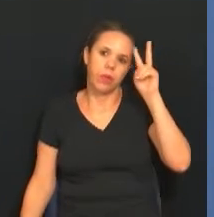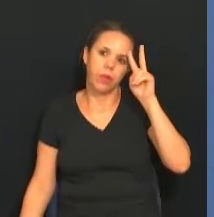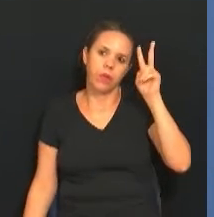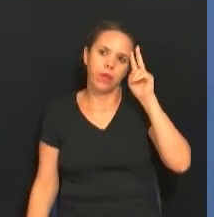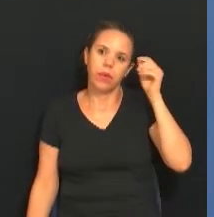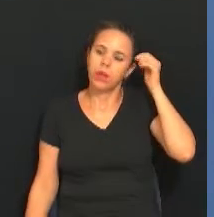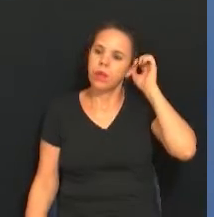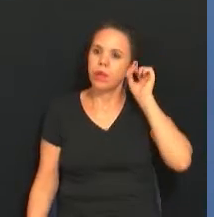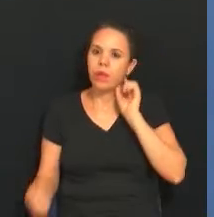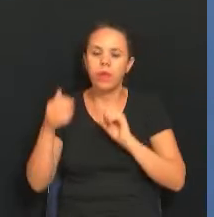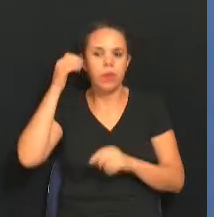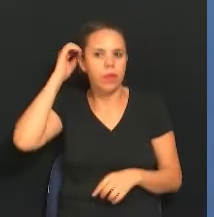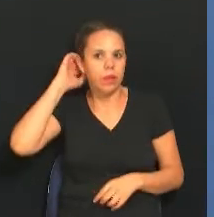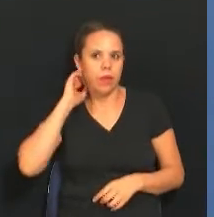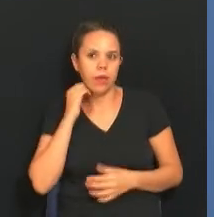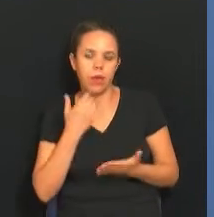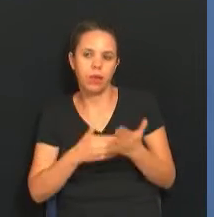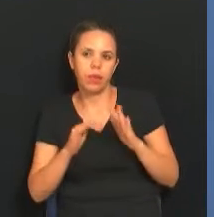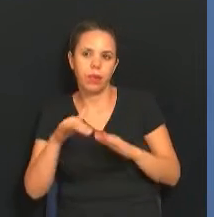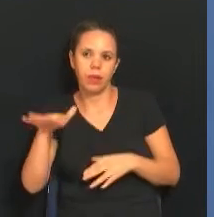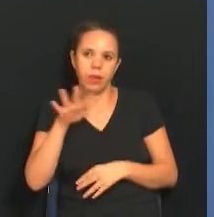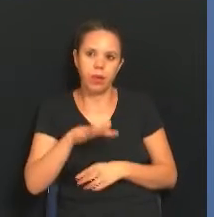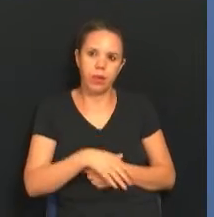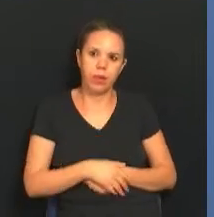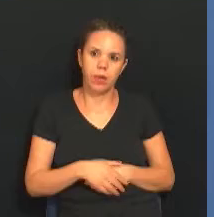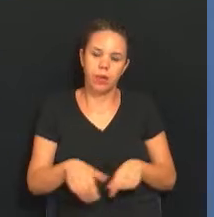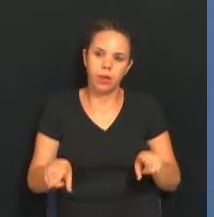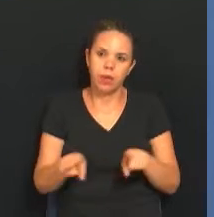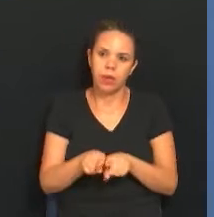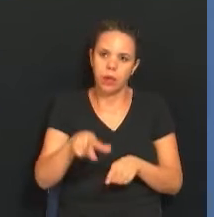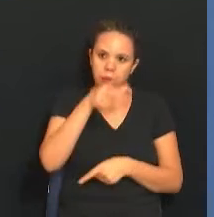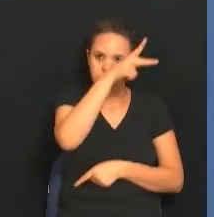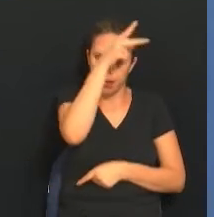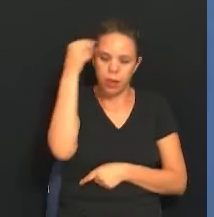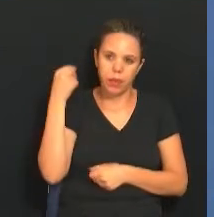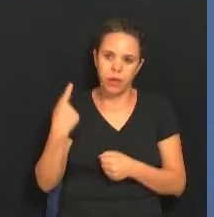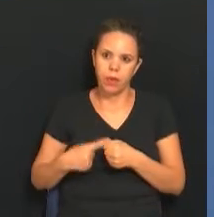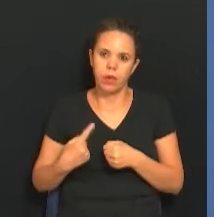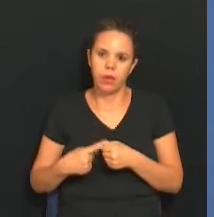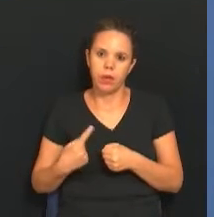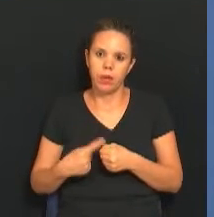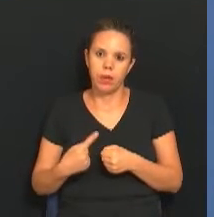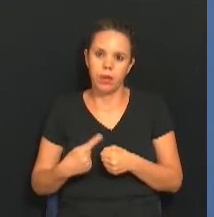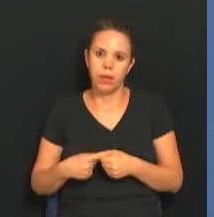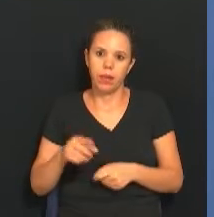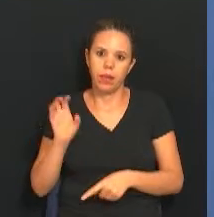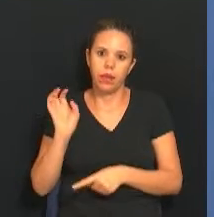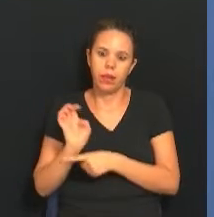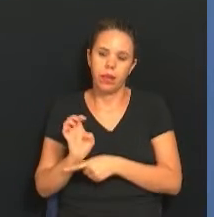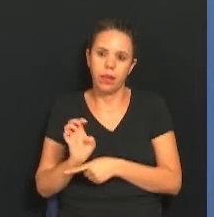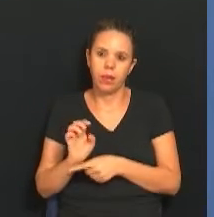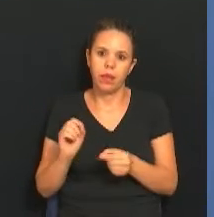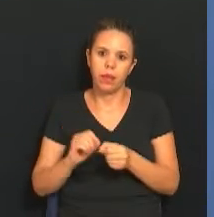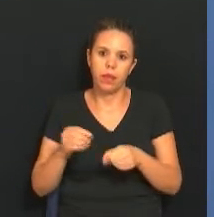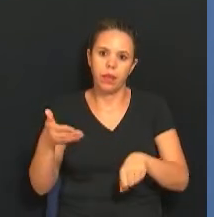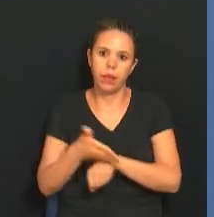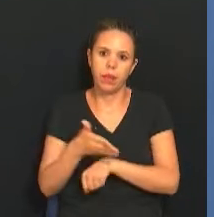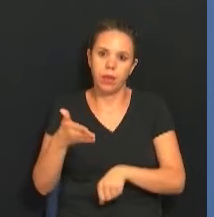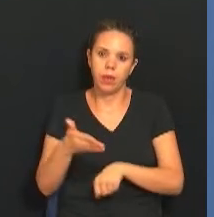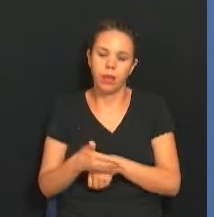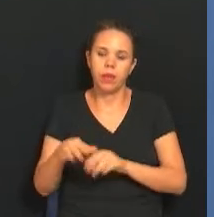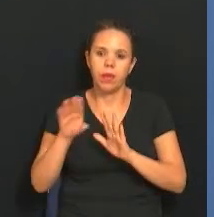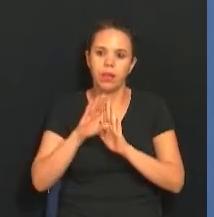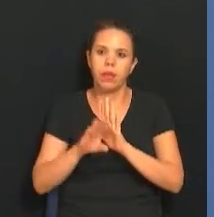Inclusive a as escolas tanto as públicas as municipais quanto as estaduais que fazem parte desse